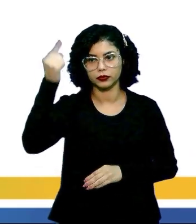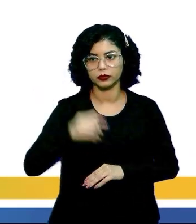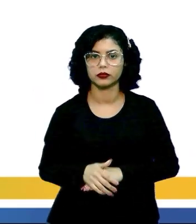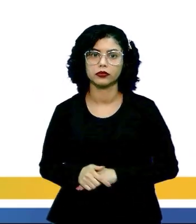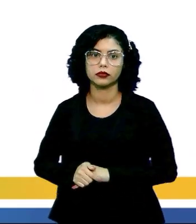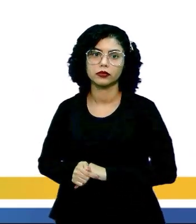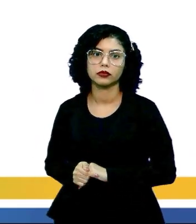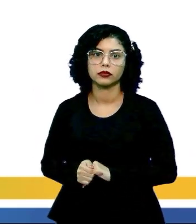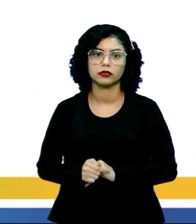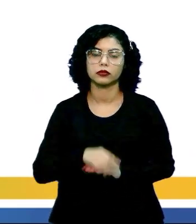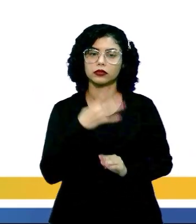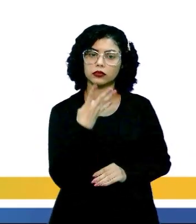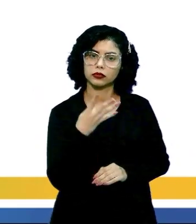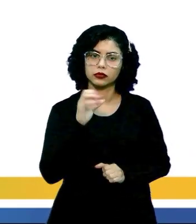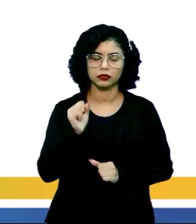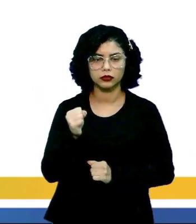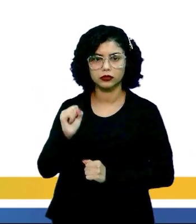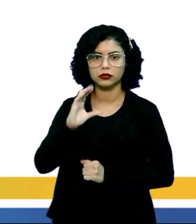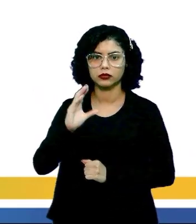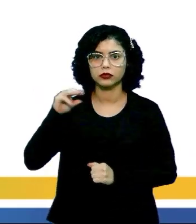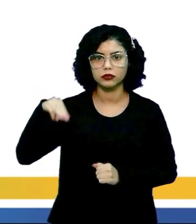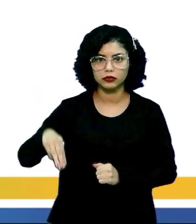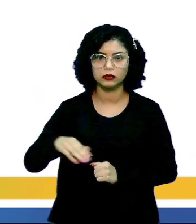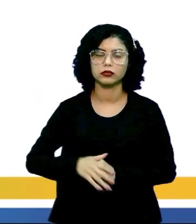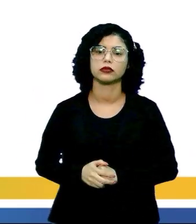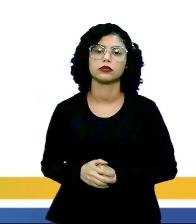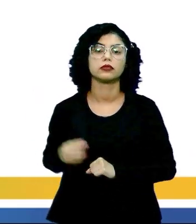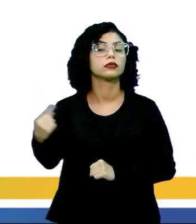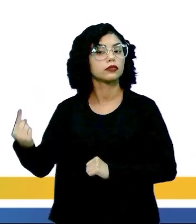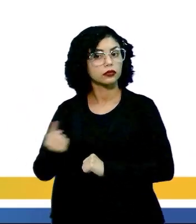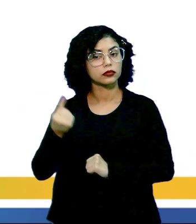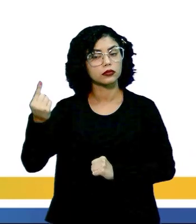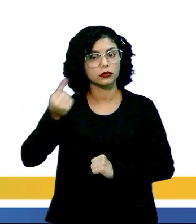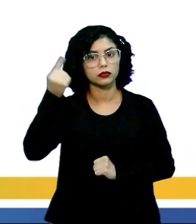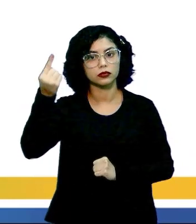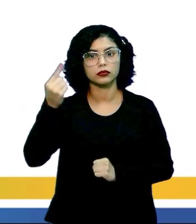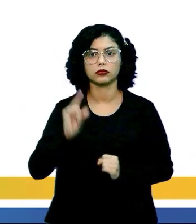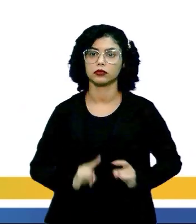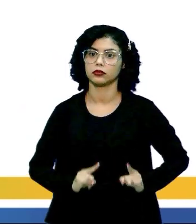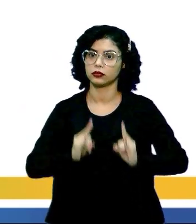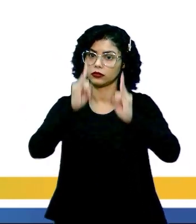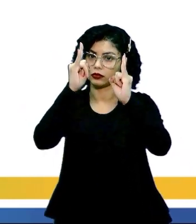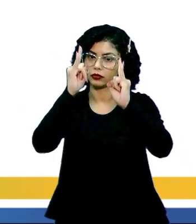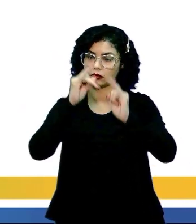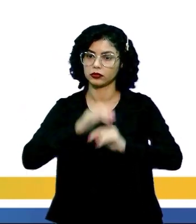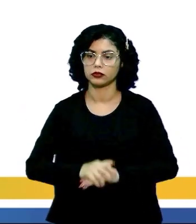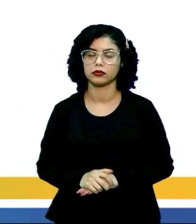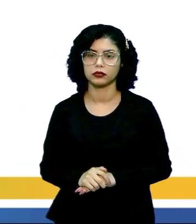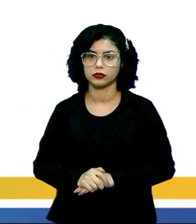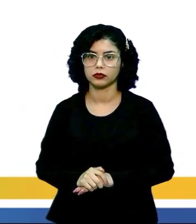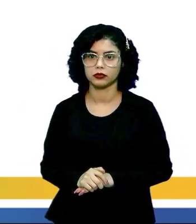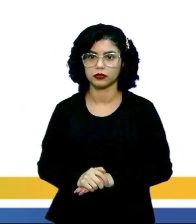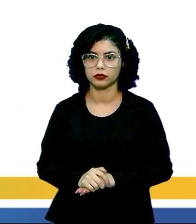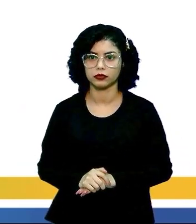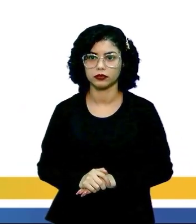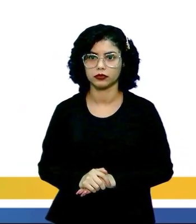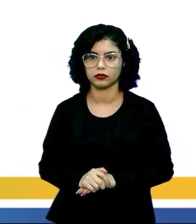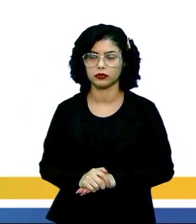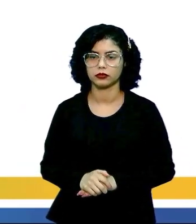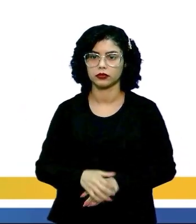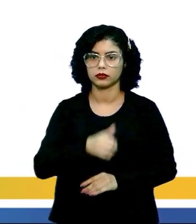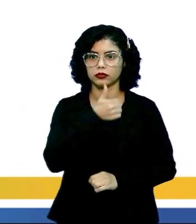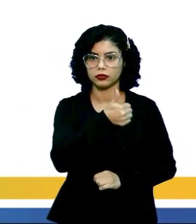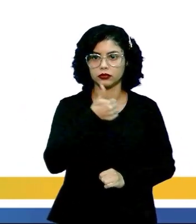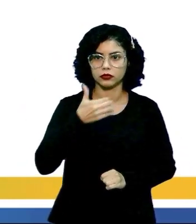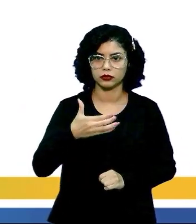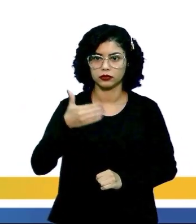altura está com apenas 48 centímetros. A altura de um outro prédio